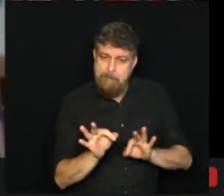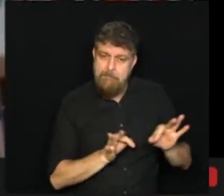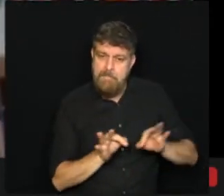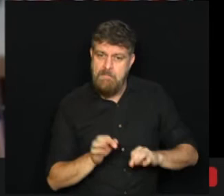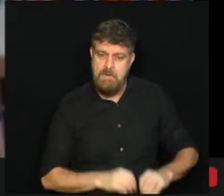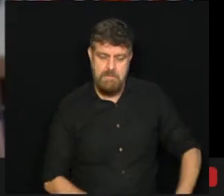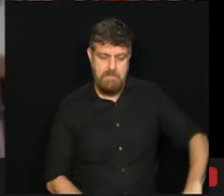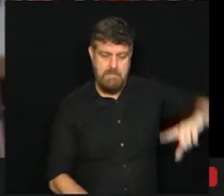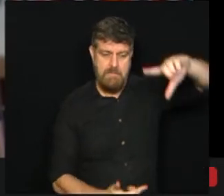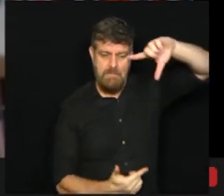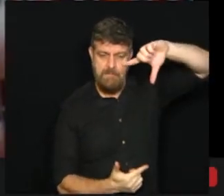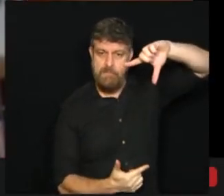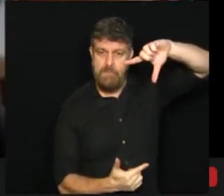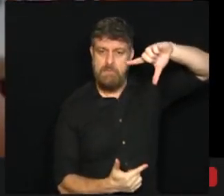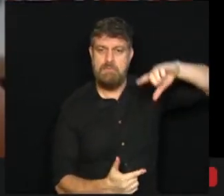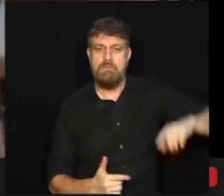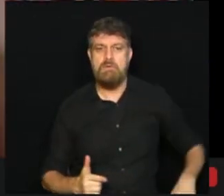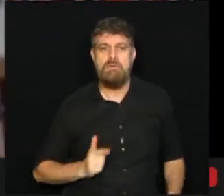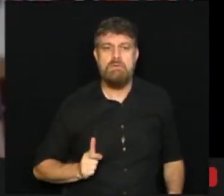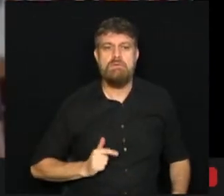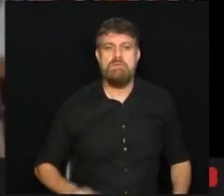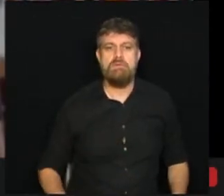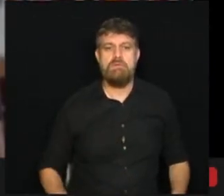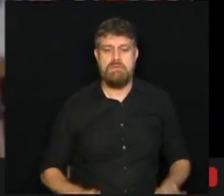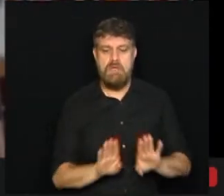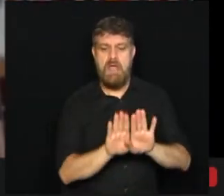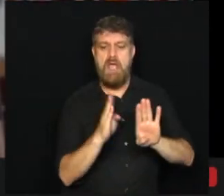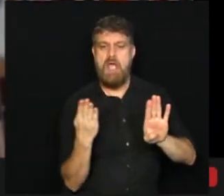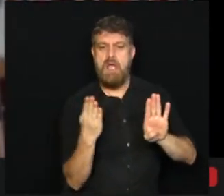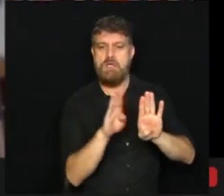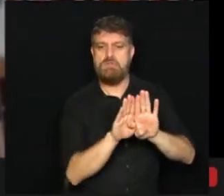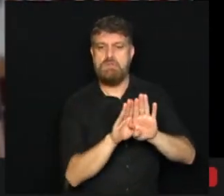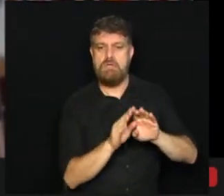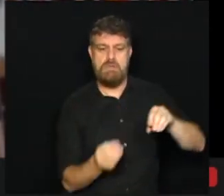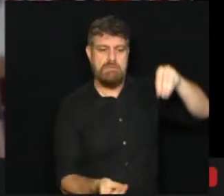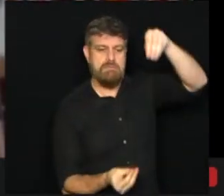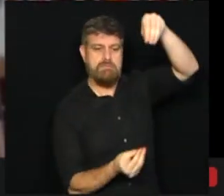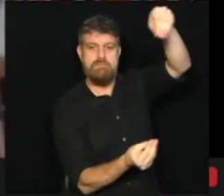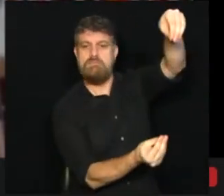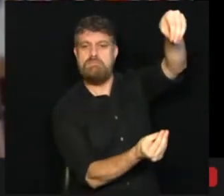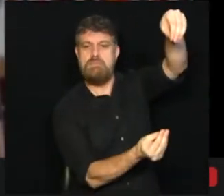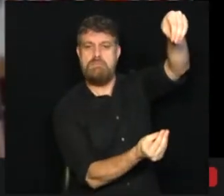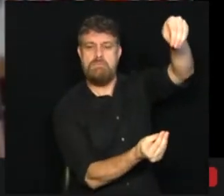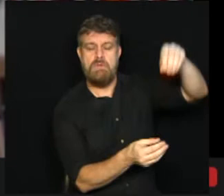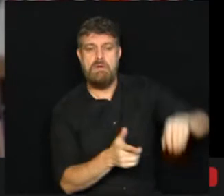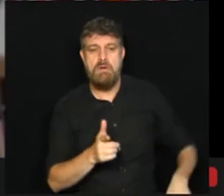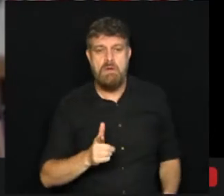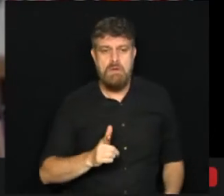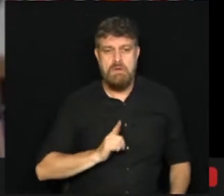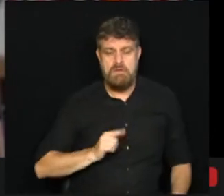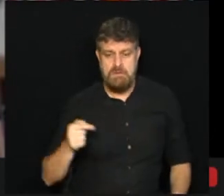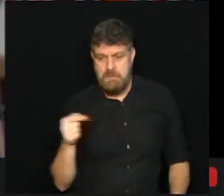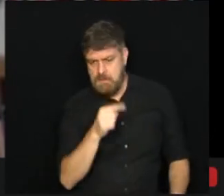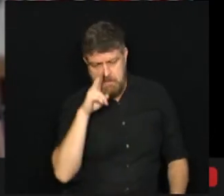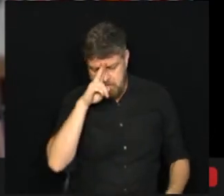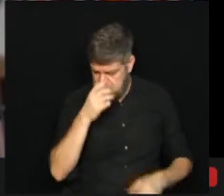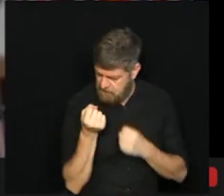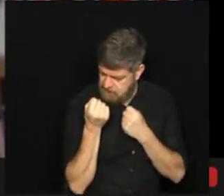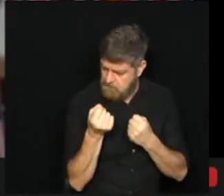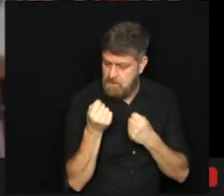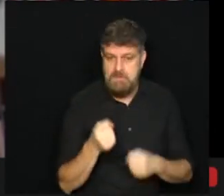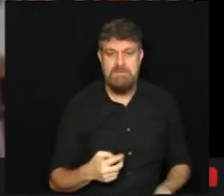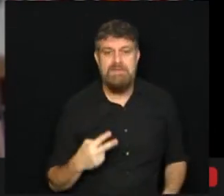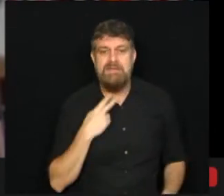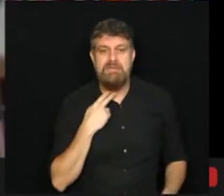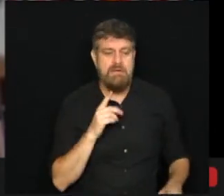a temática LGBT e ele colocou na porta da escola. Isso é um processo de fortalecimento dessa criança. Não é